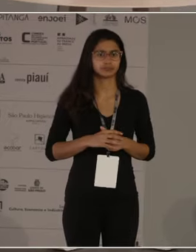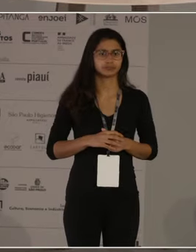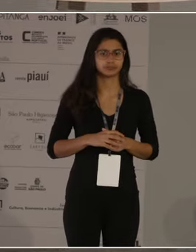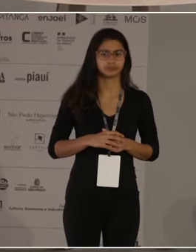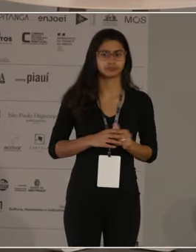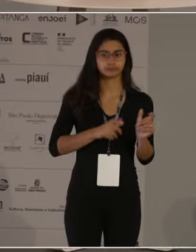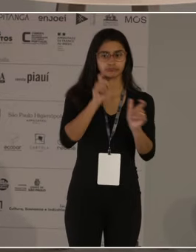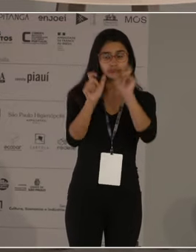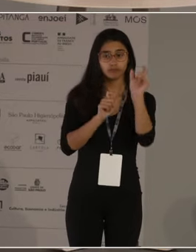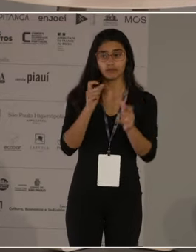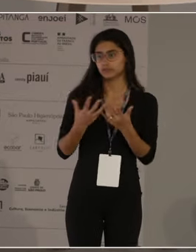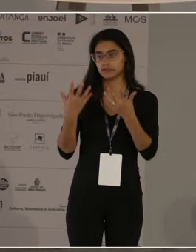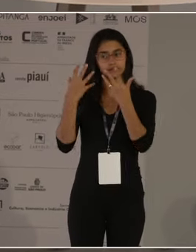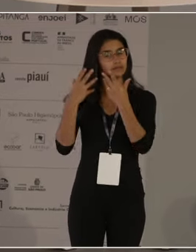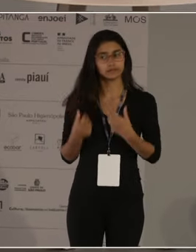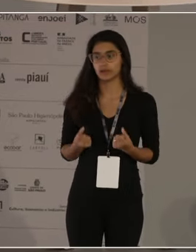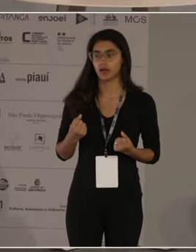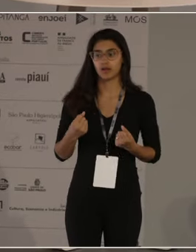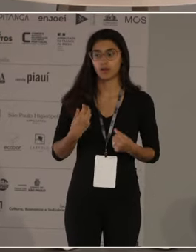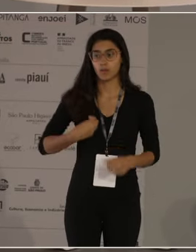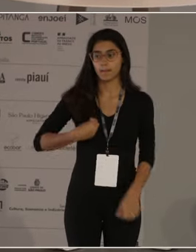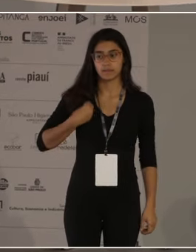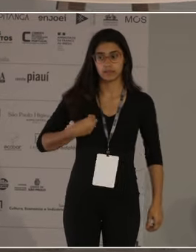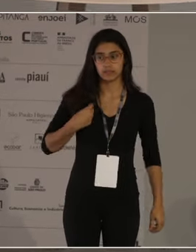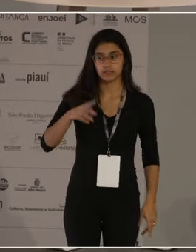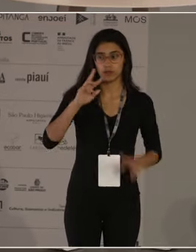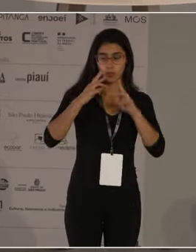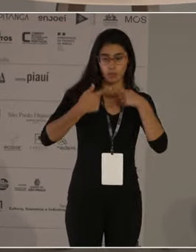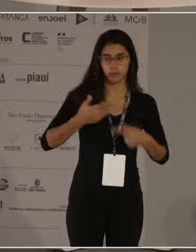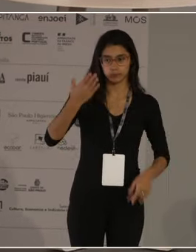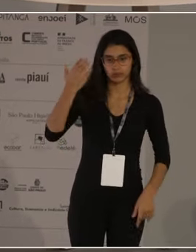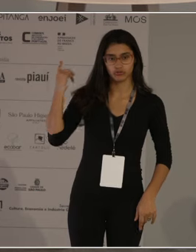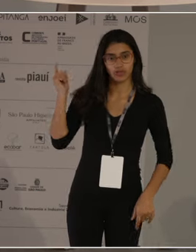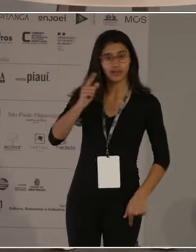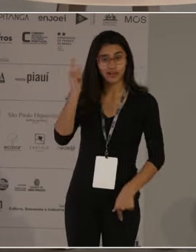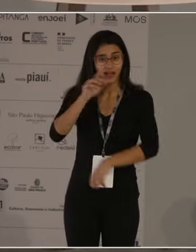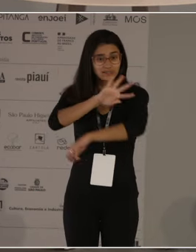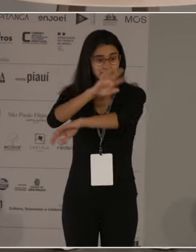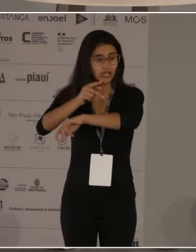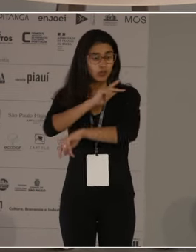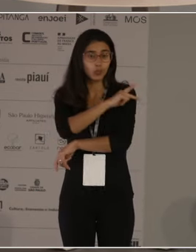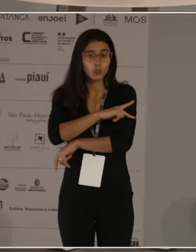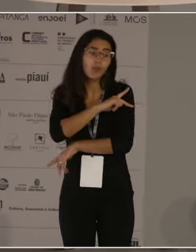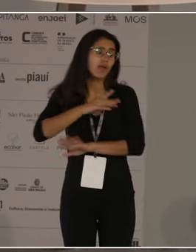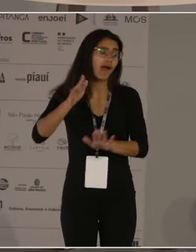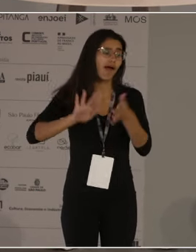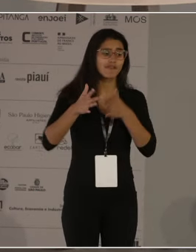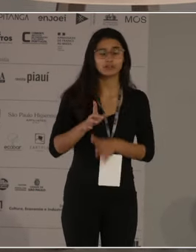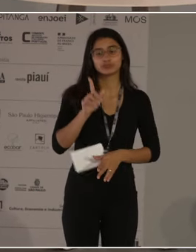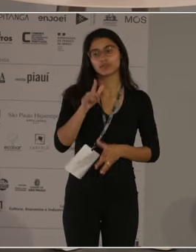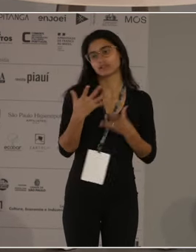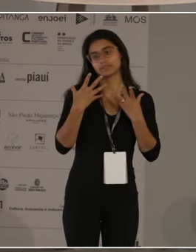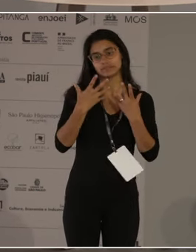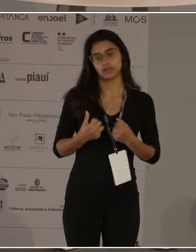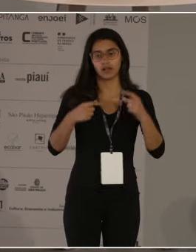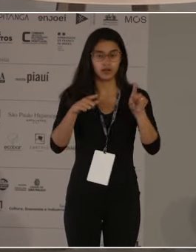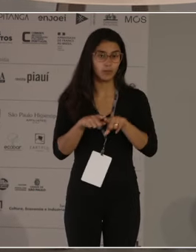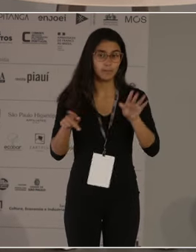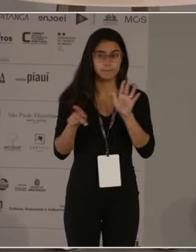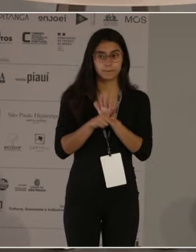das pessoas que rejeitavam a presença humana antiga na Serra da Capivara, por exemplo, muitas vezes eles não eram adotados